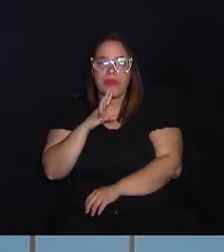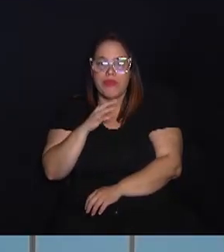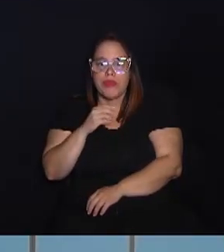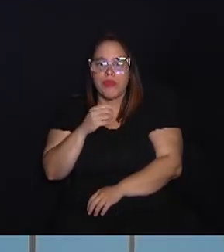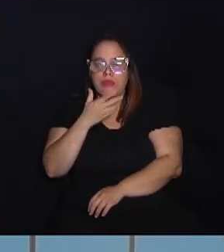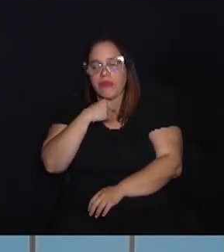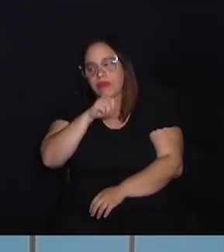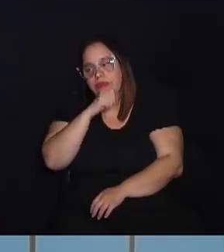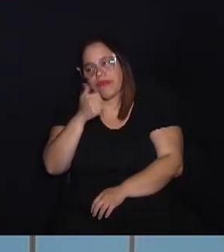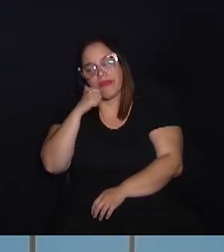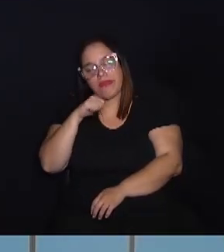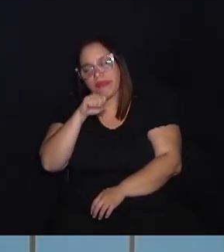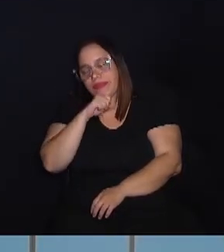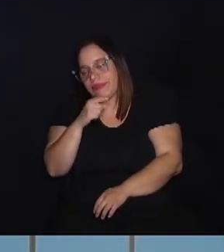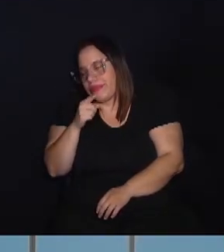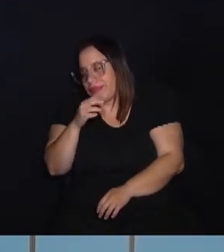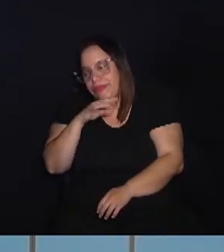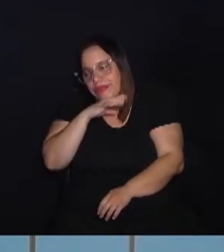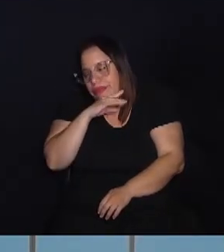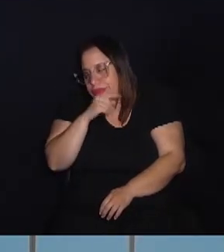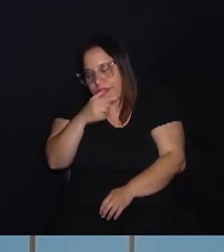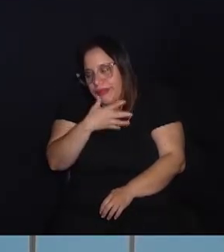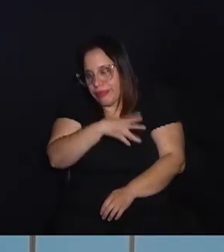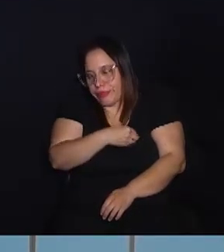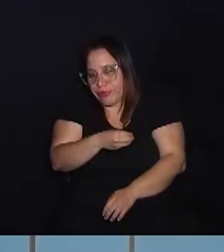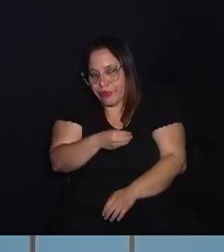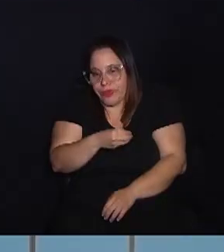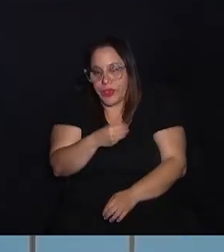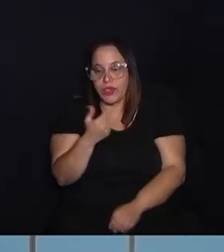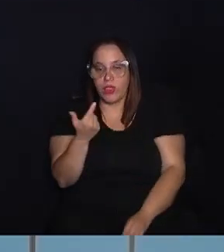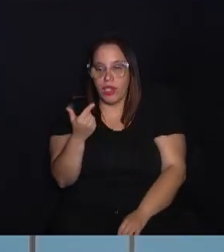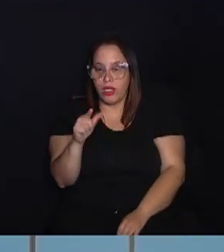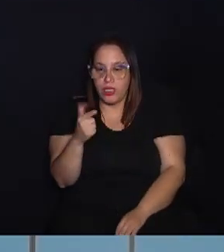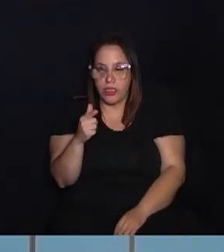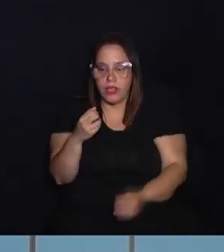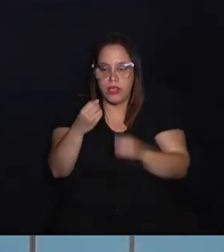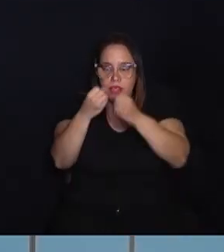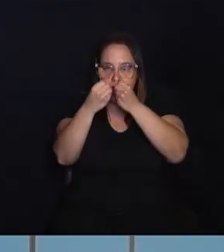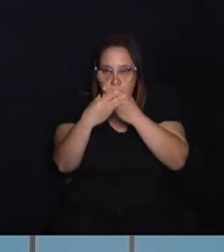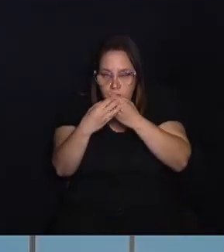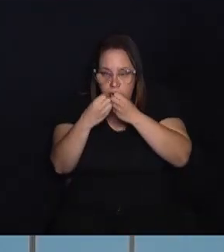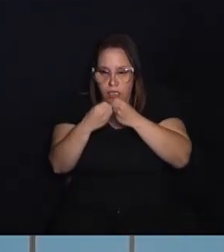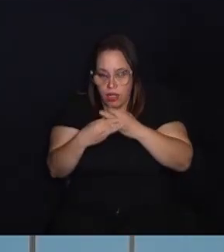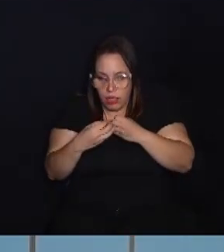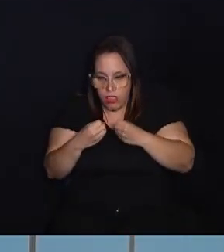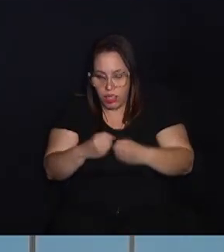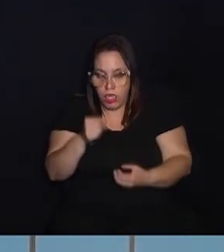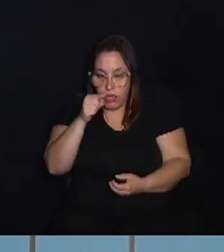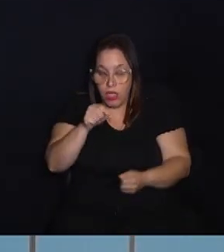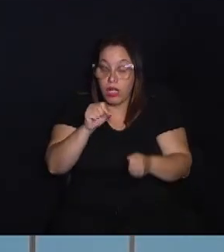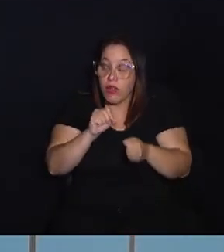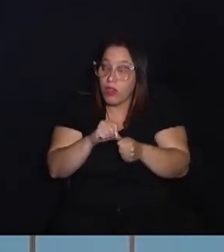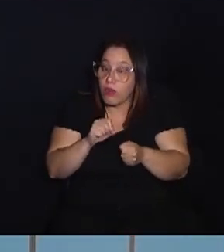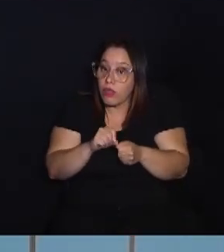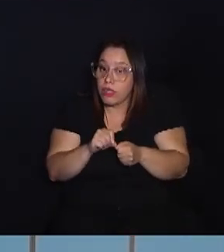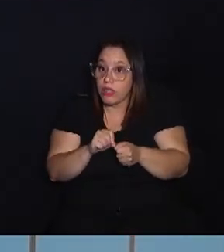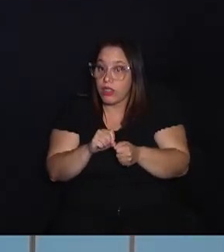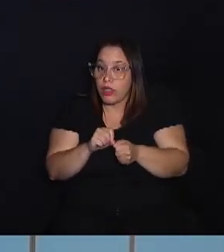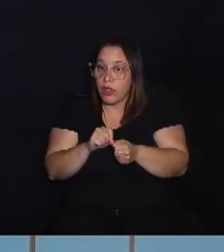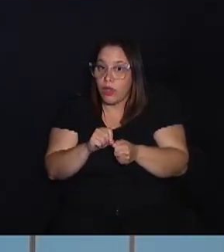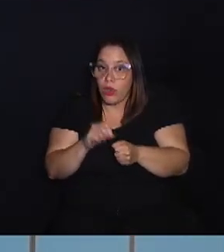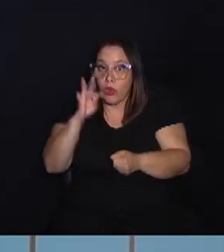vá prejudicar o seu filho. Né? Mas ele não tem uma informação que aquilo que ele está fazendo